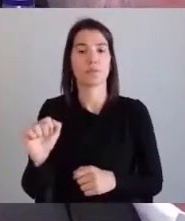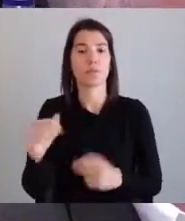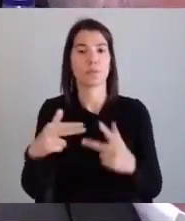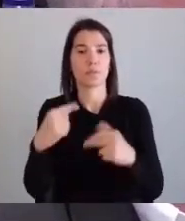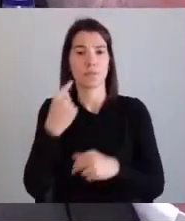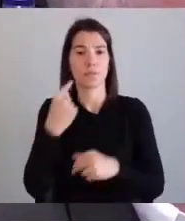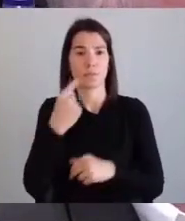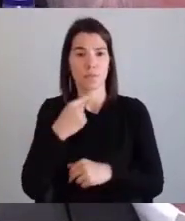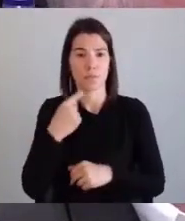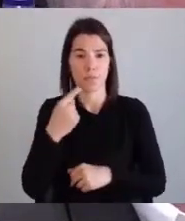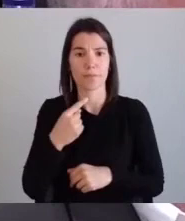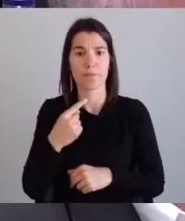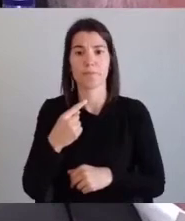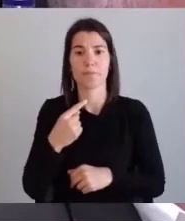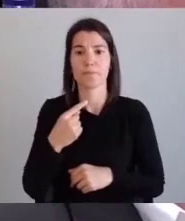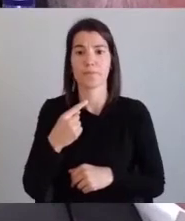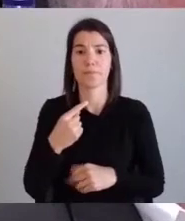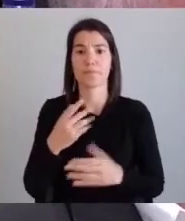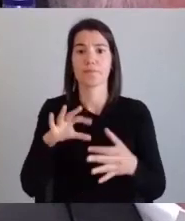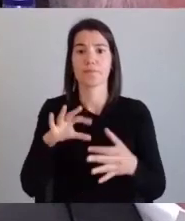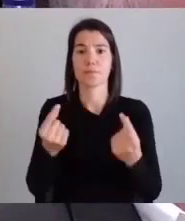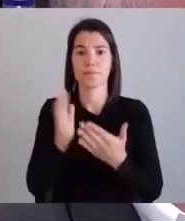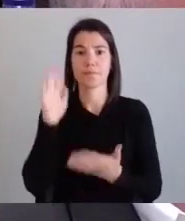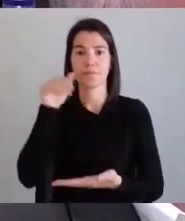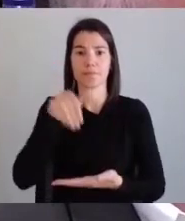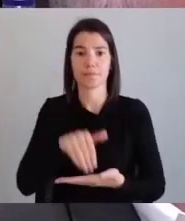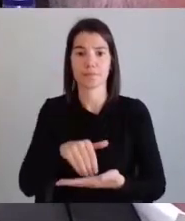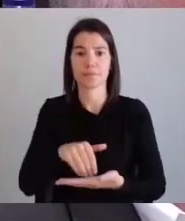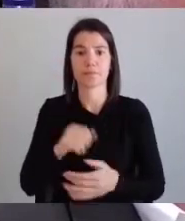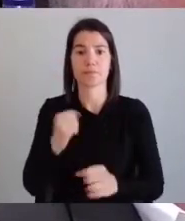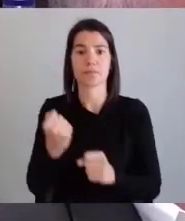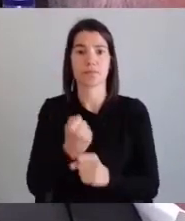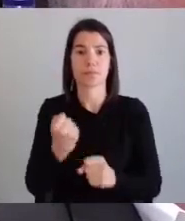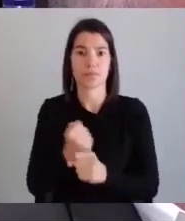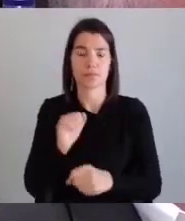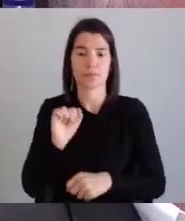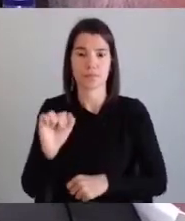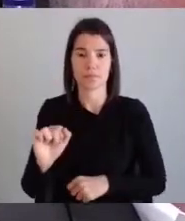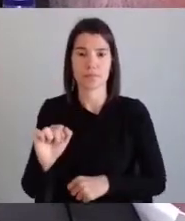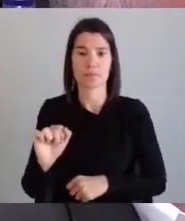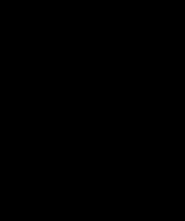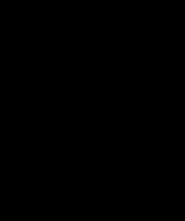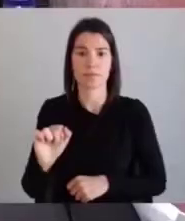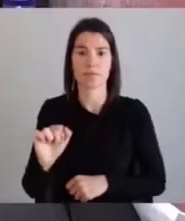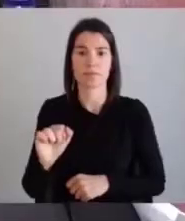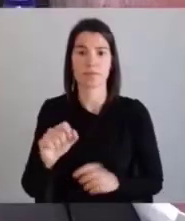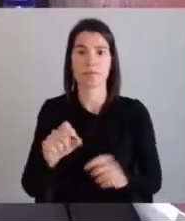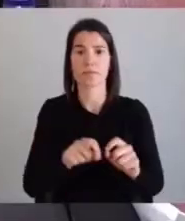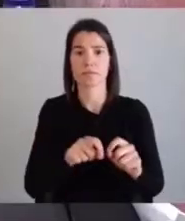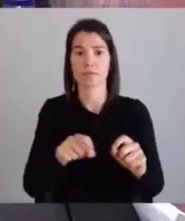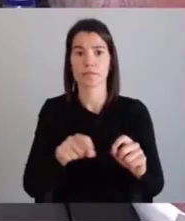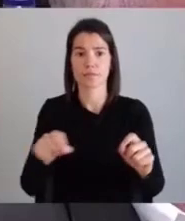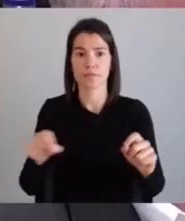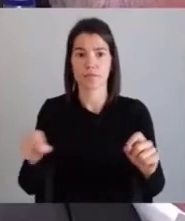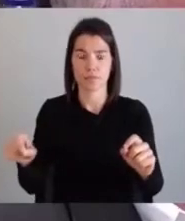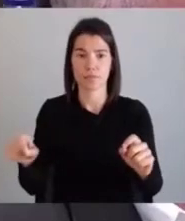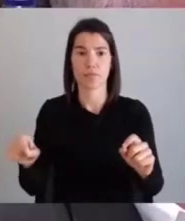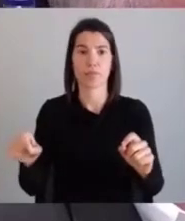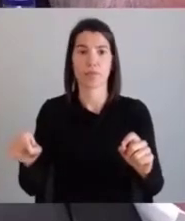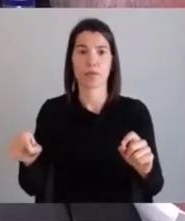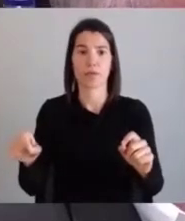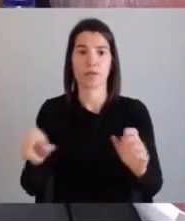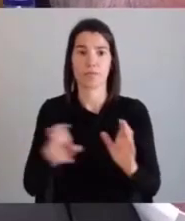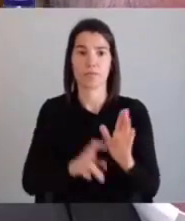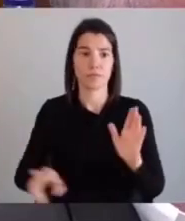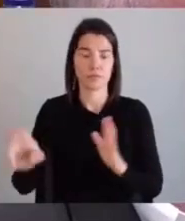termos económicos, os resultados da sua atividade face ao período homólogo aumentaram expressamente